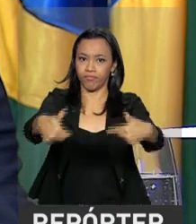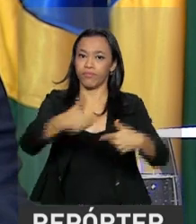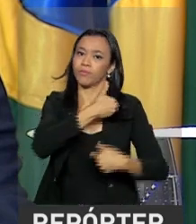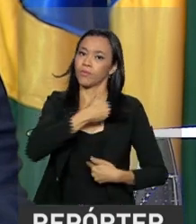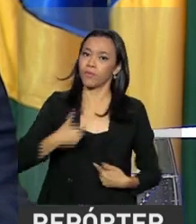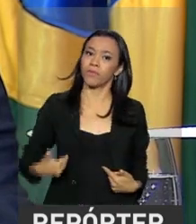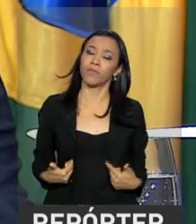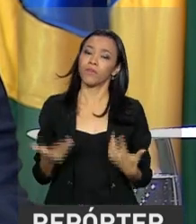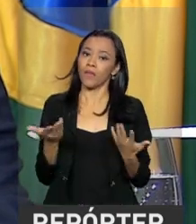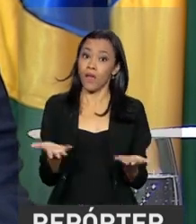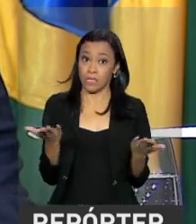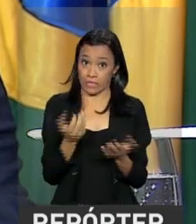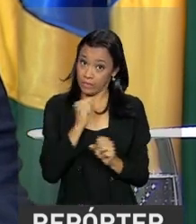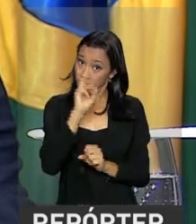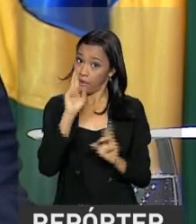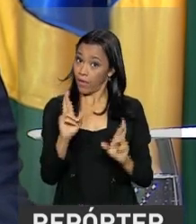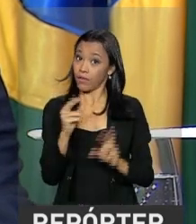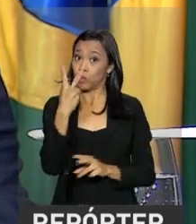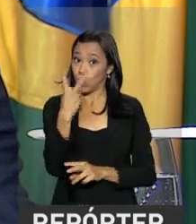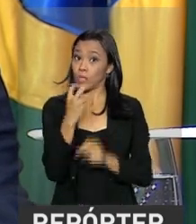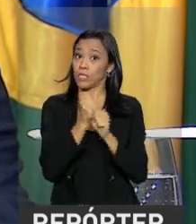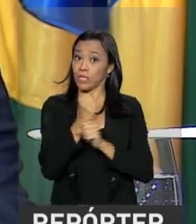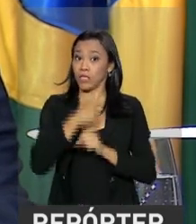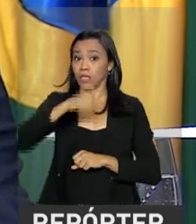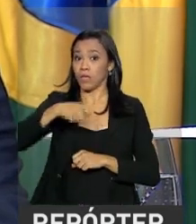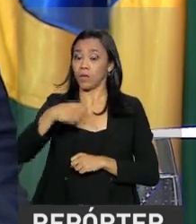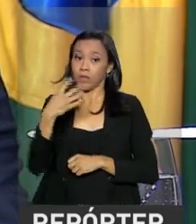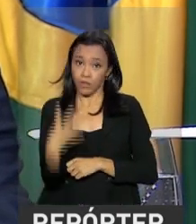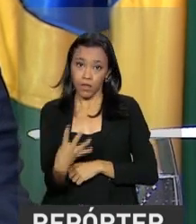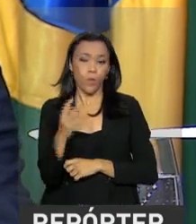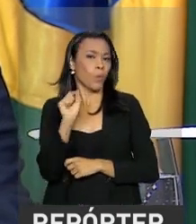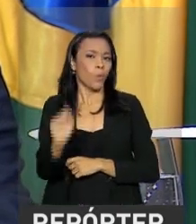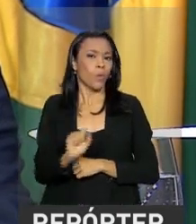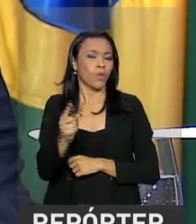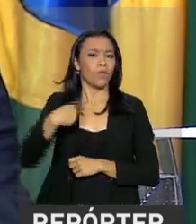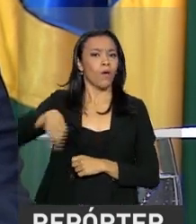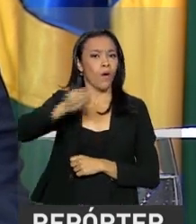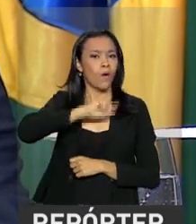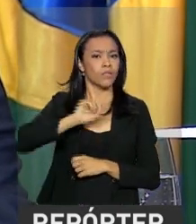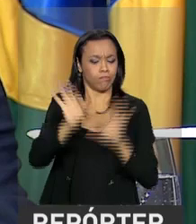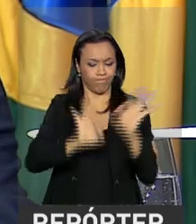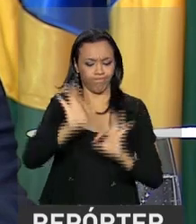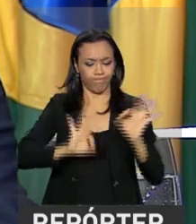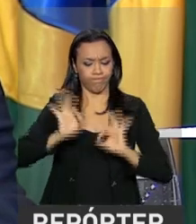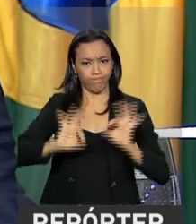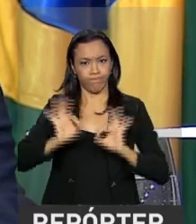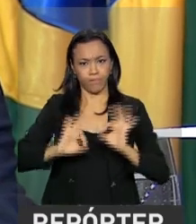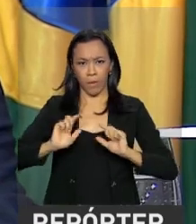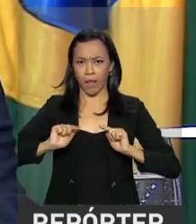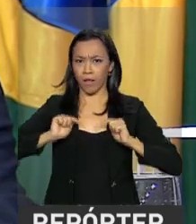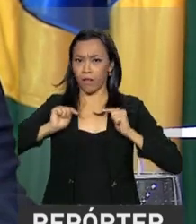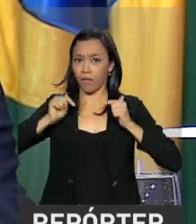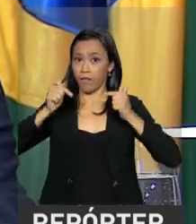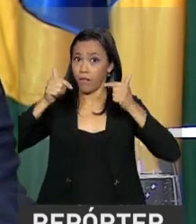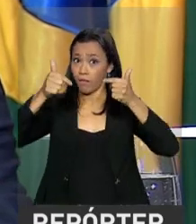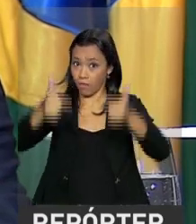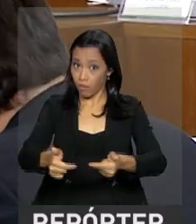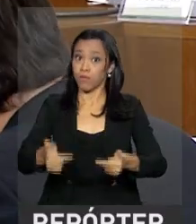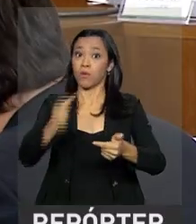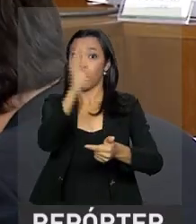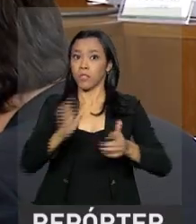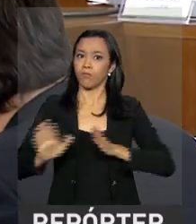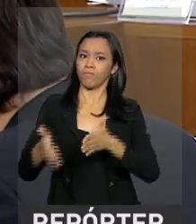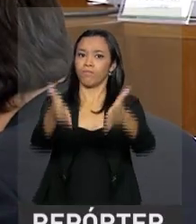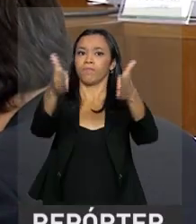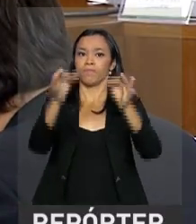espera-se que nesses 2 anos e 4 meses nós façamos aquilo que temos alardeado ou seja colocar o Brasil nos trilhos